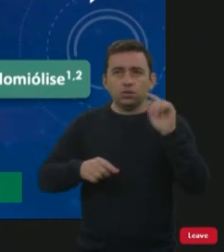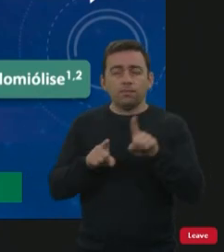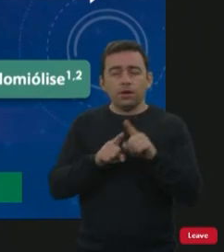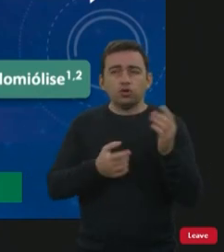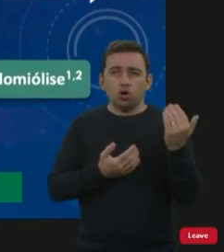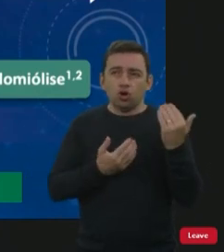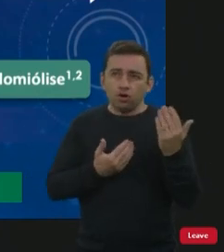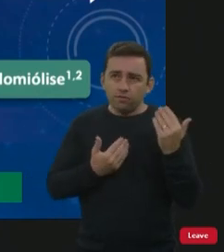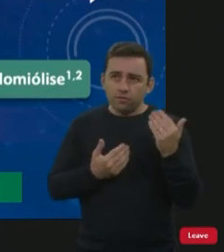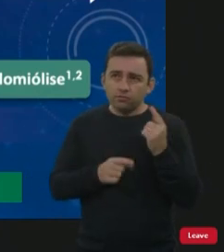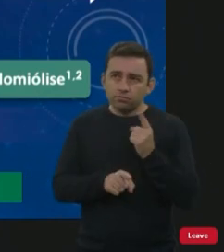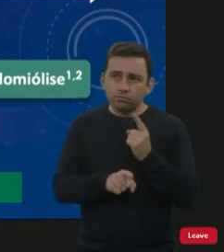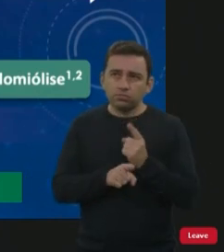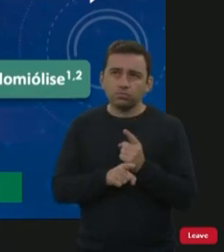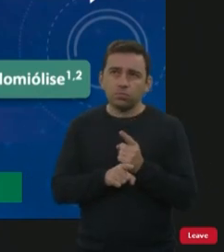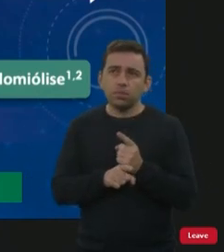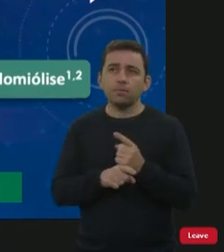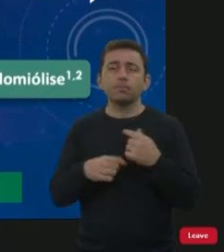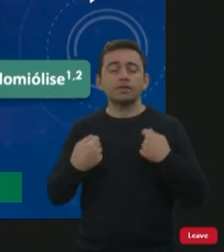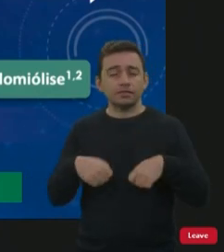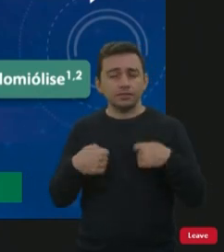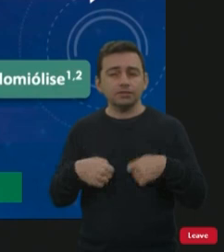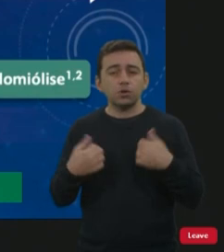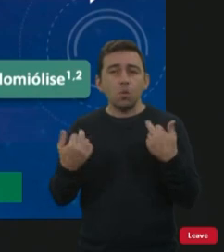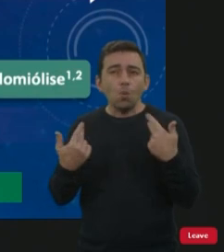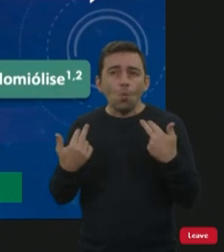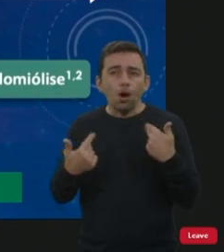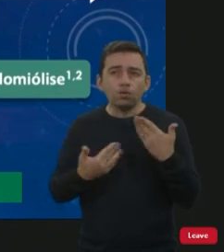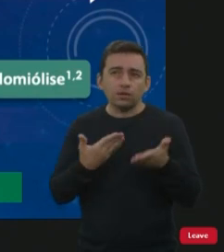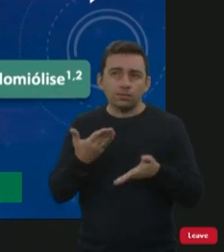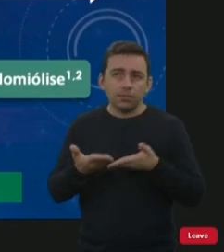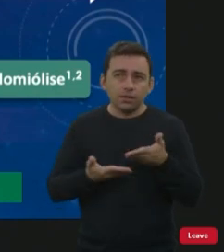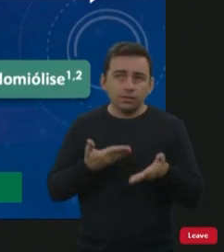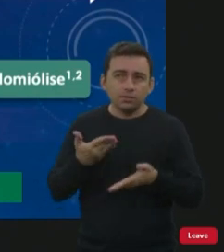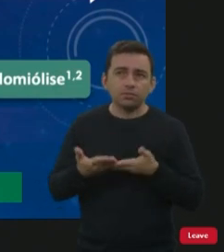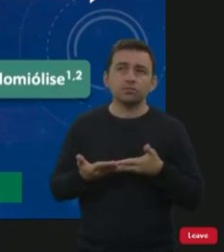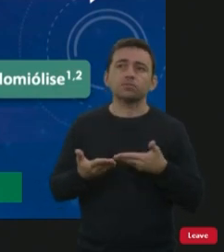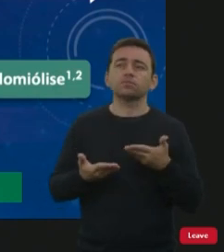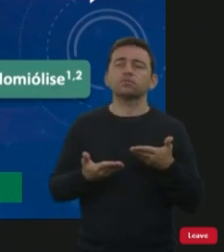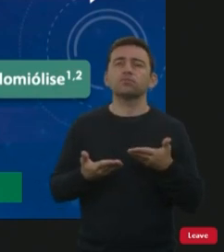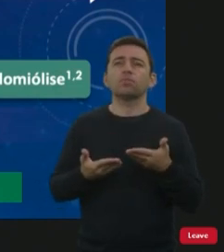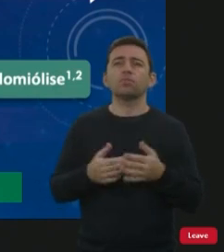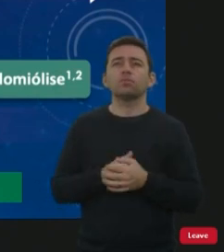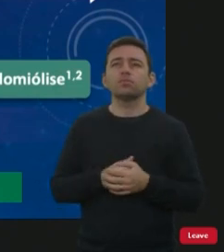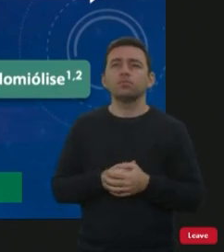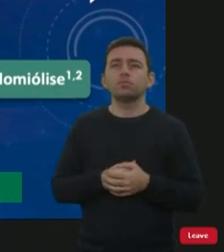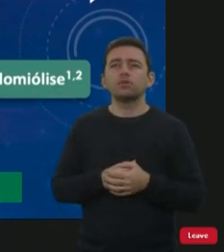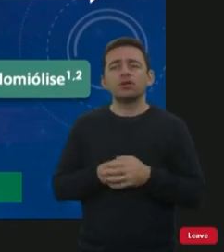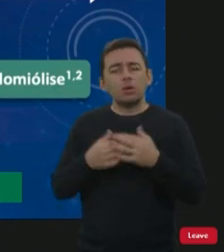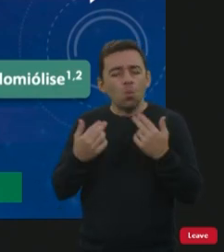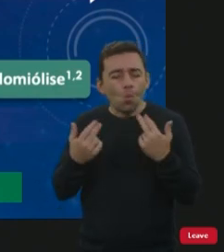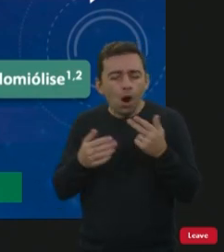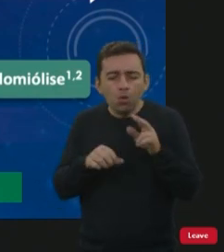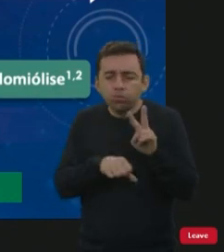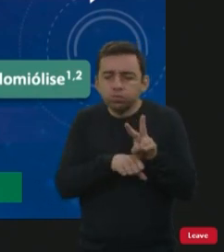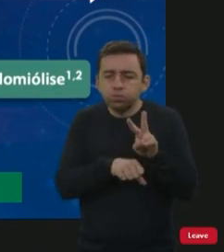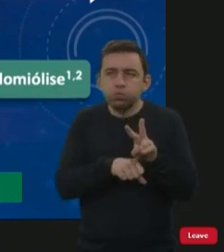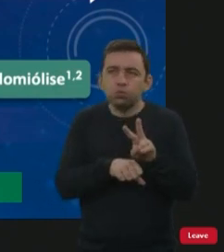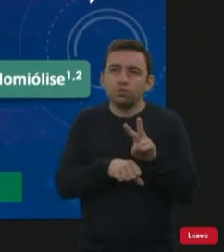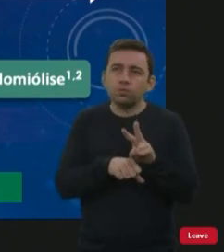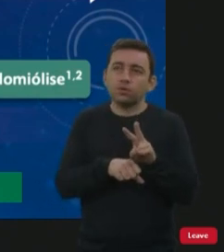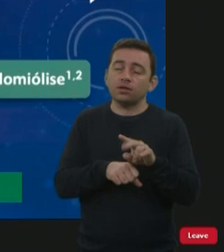adolescentes diagnosticados requerem o mesmo tratamento, requerem o mesmo cuidado para